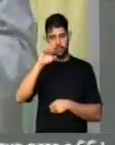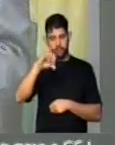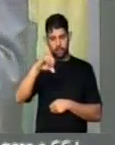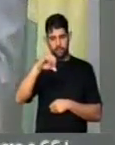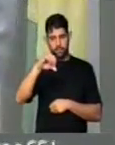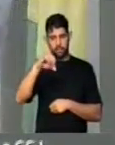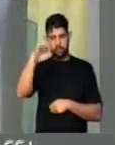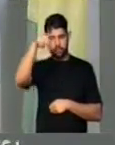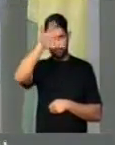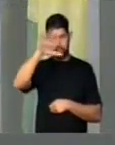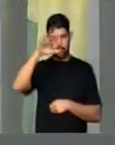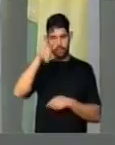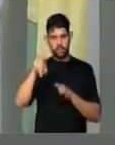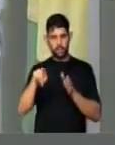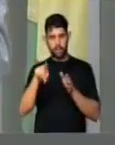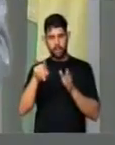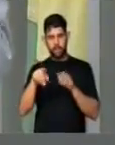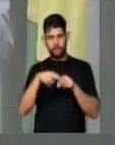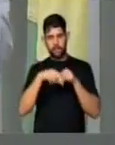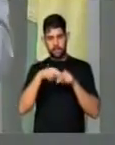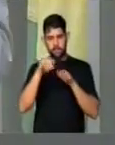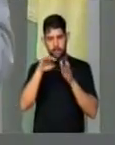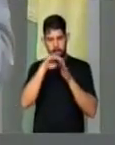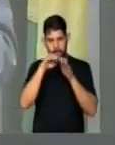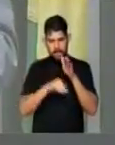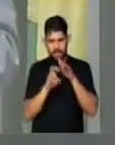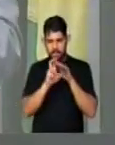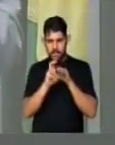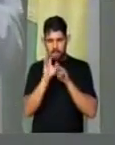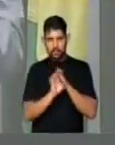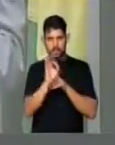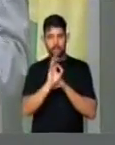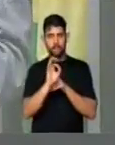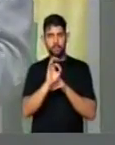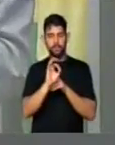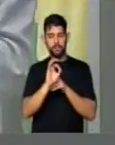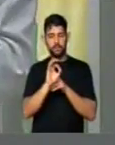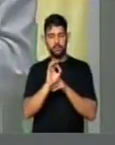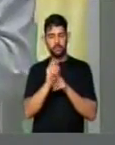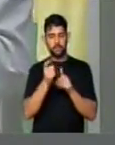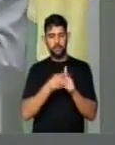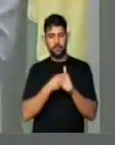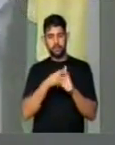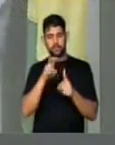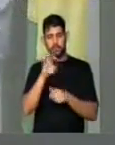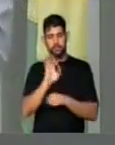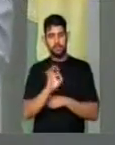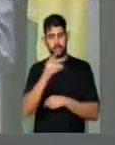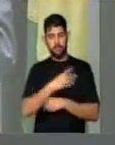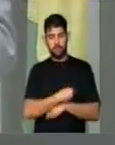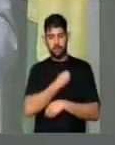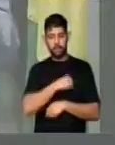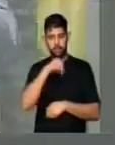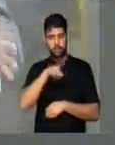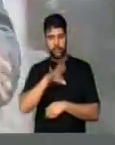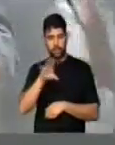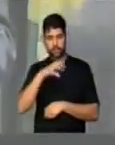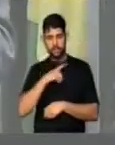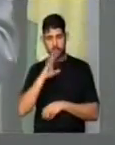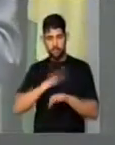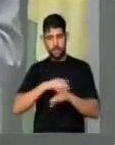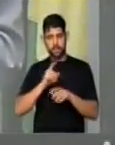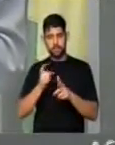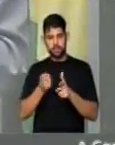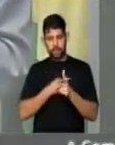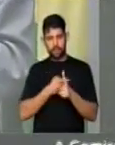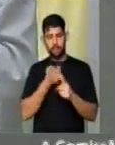O Nordeste deve menos de 5%. 5%. E dentro do Nordeste, quem mais